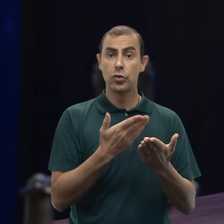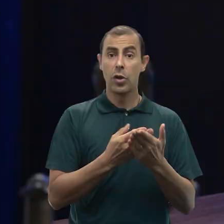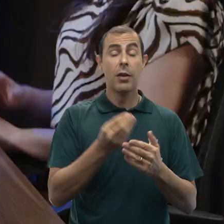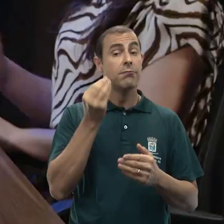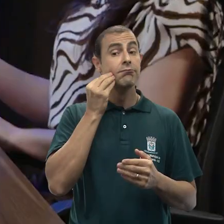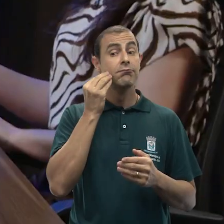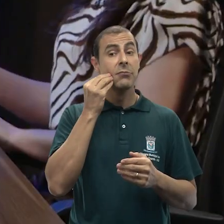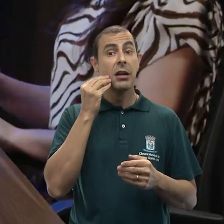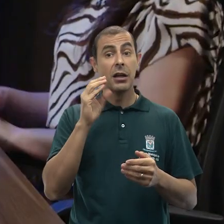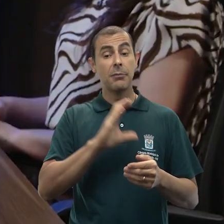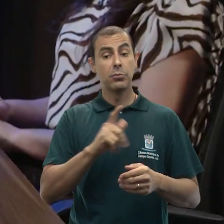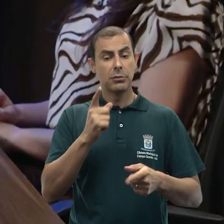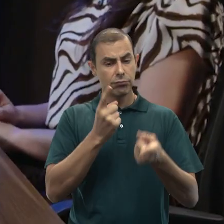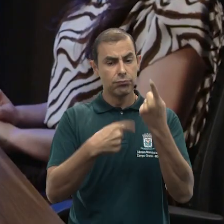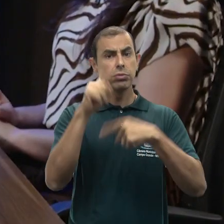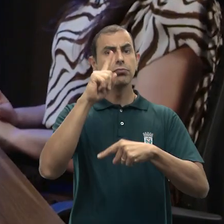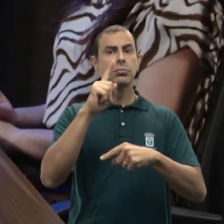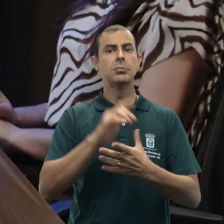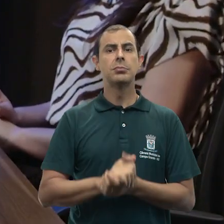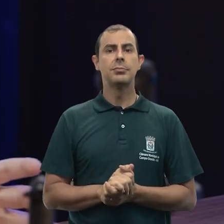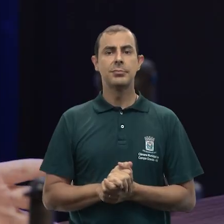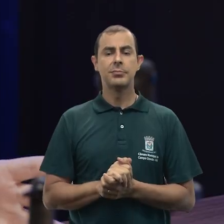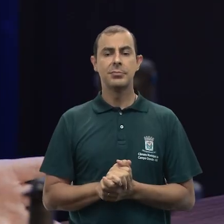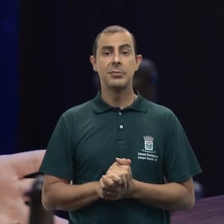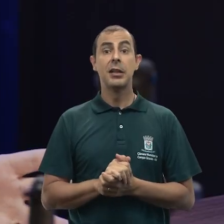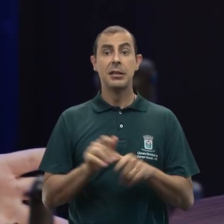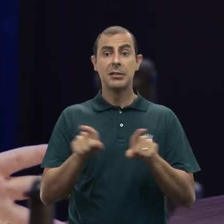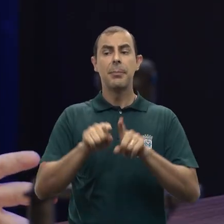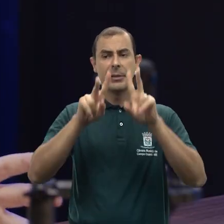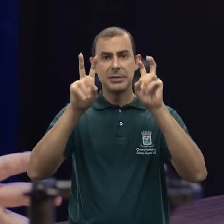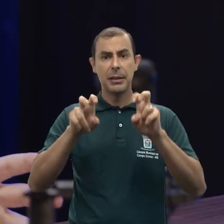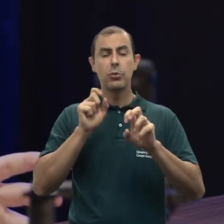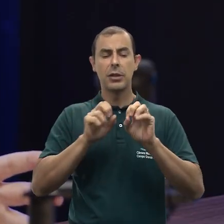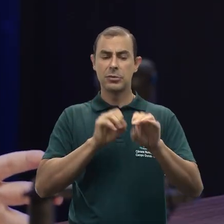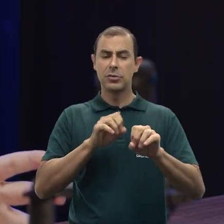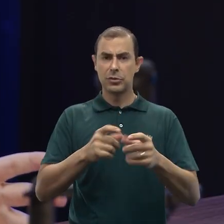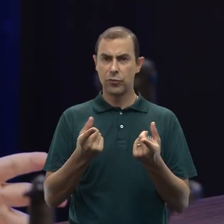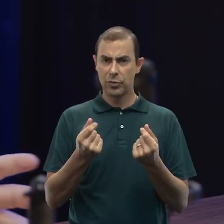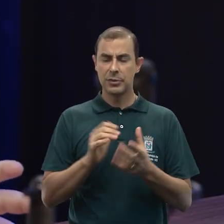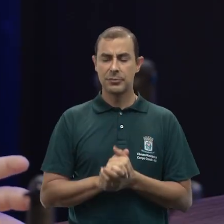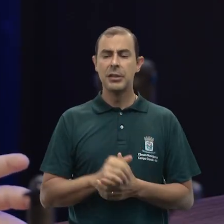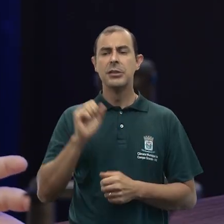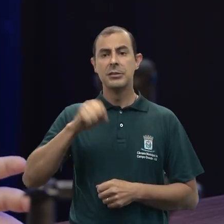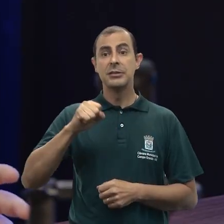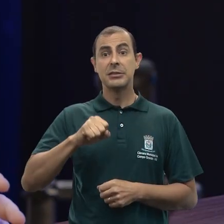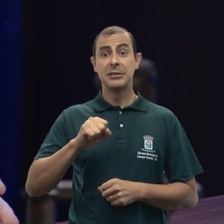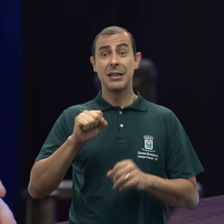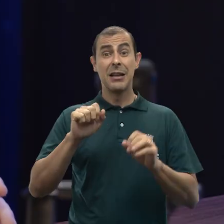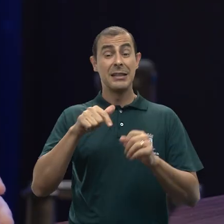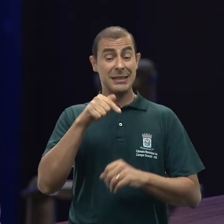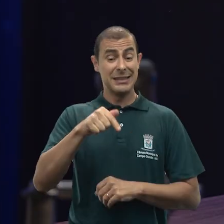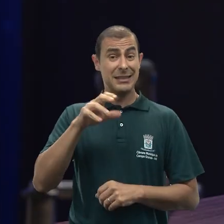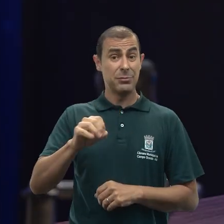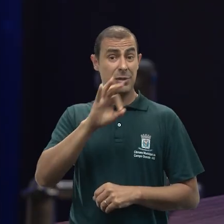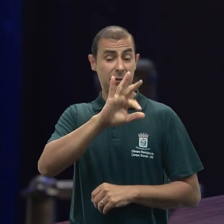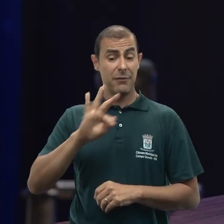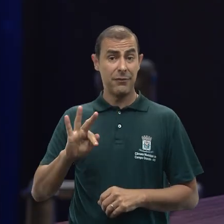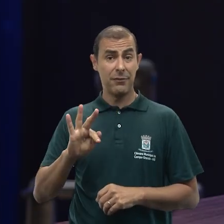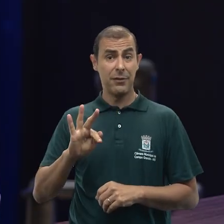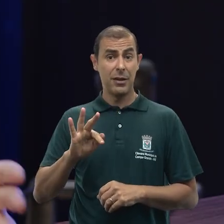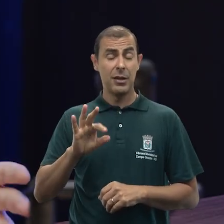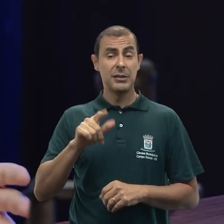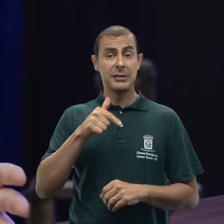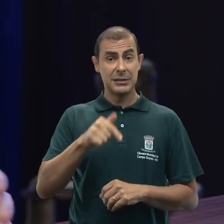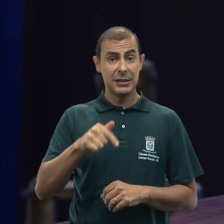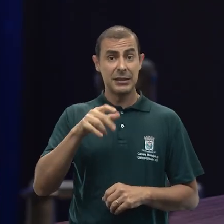aí. Talvez até a questão da educação financeira? 70% das famílias em Campo Grande estão endividadas, uma